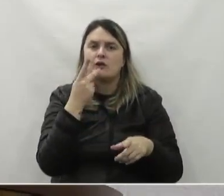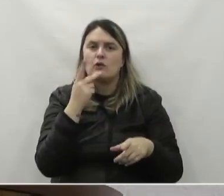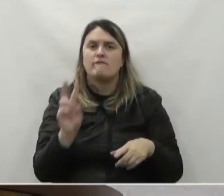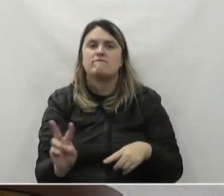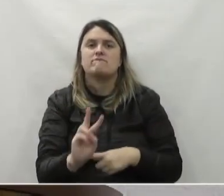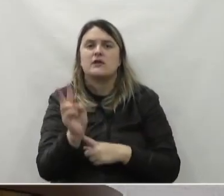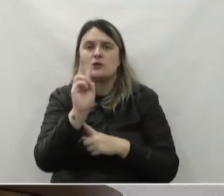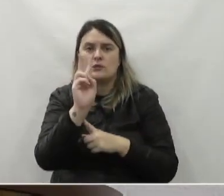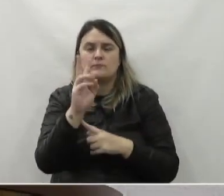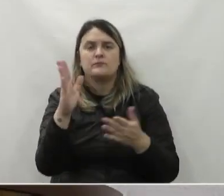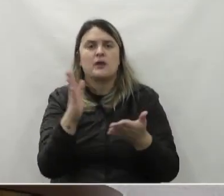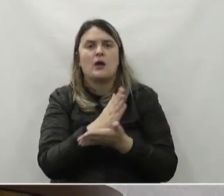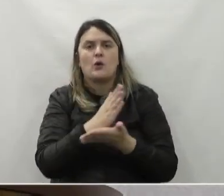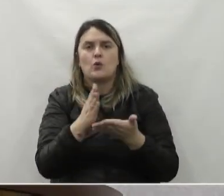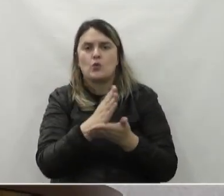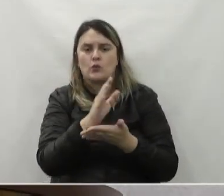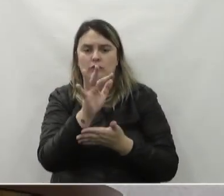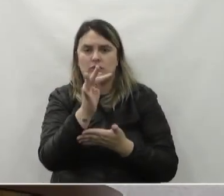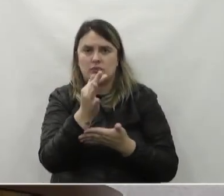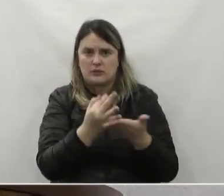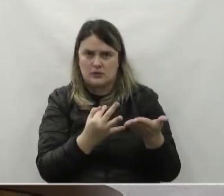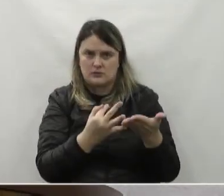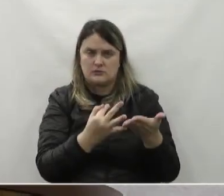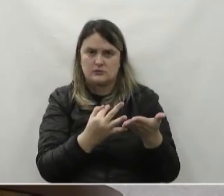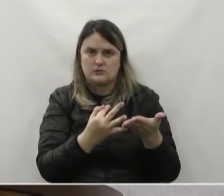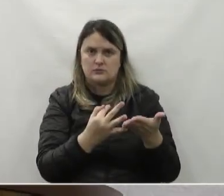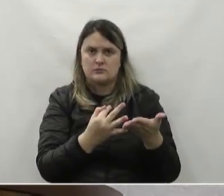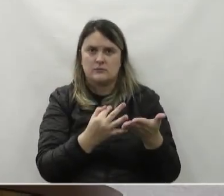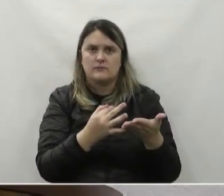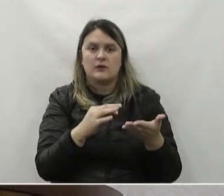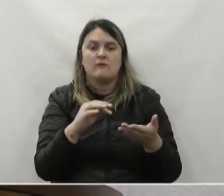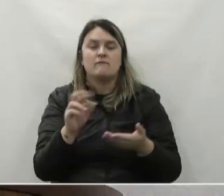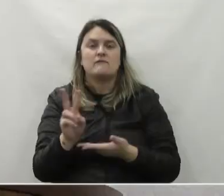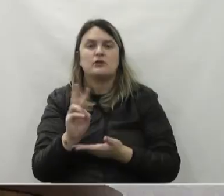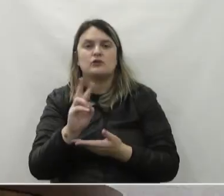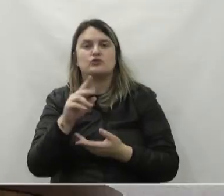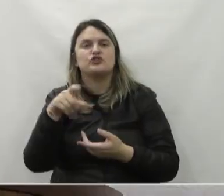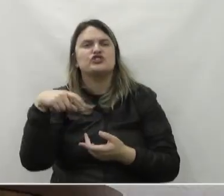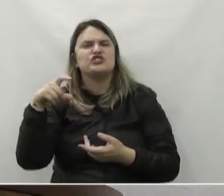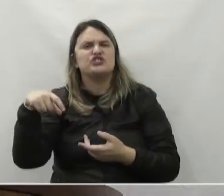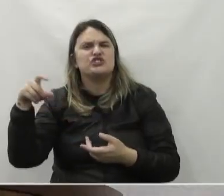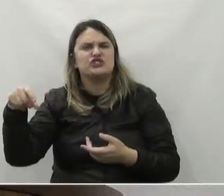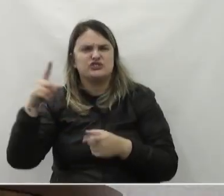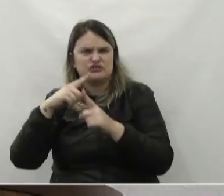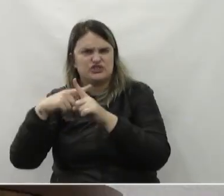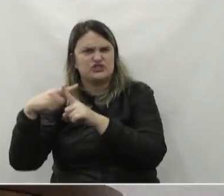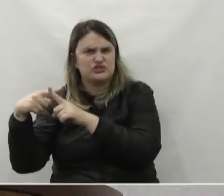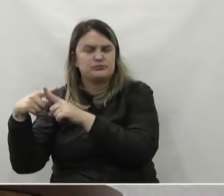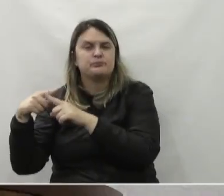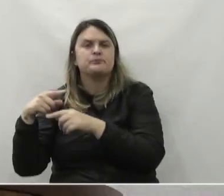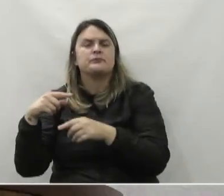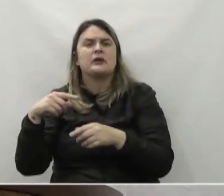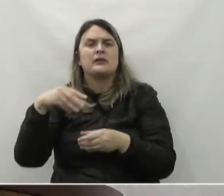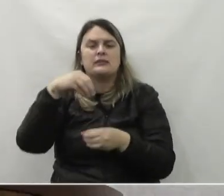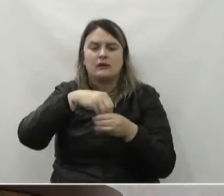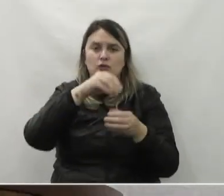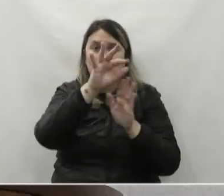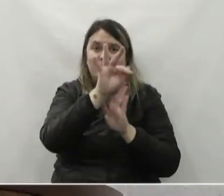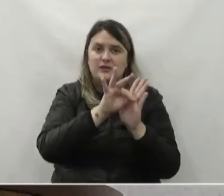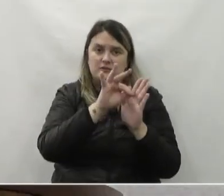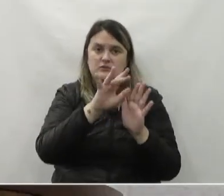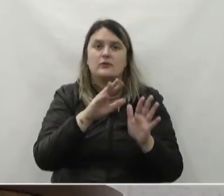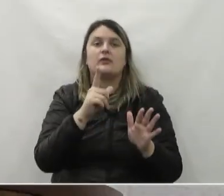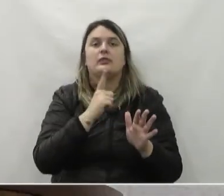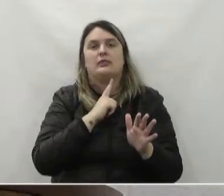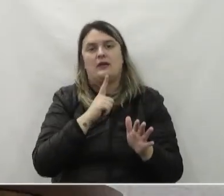embora em algum lugar do contrato, em vez de colocar valores, tinha X, X, X, mas dentro do contrato tinha os